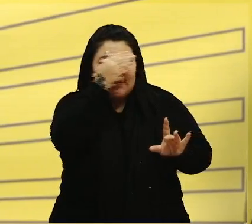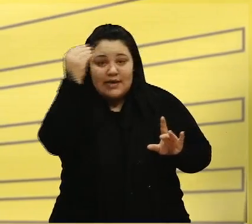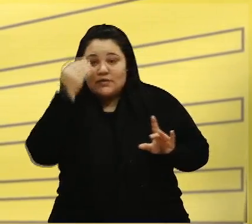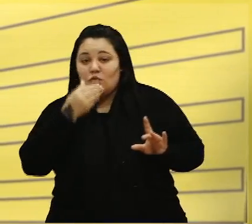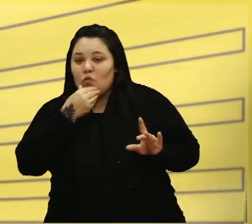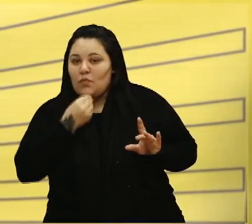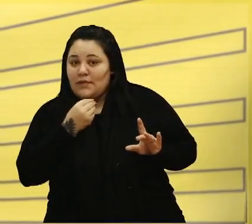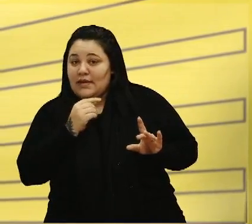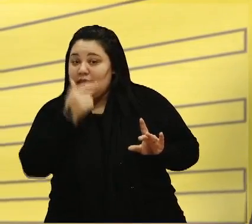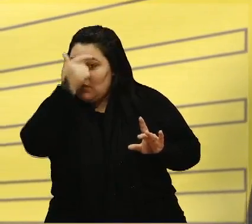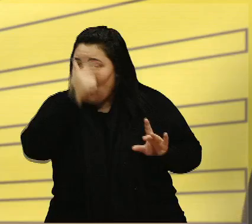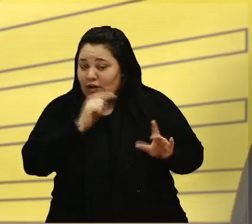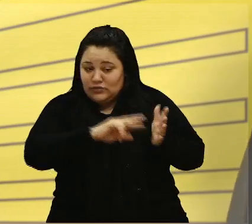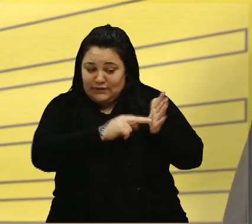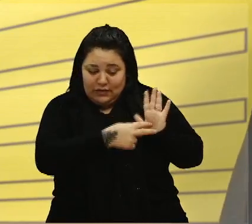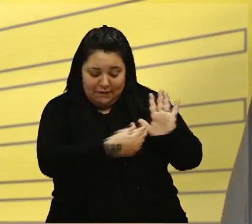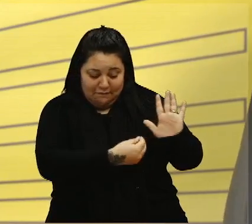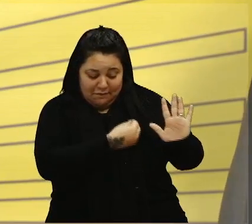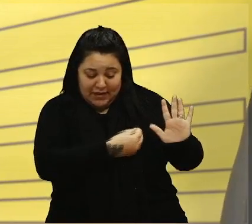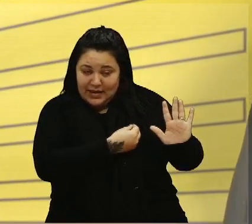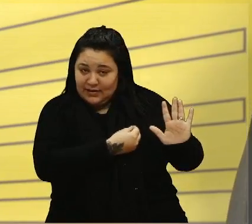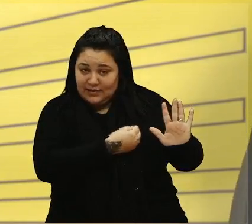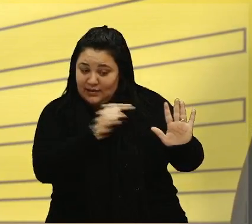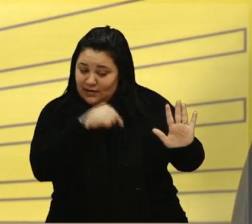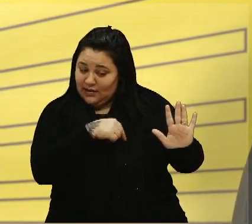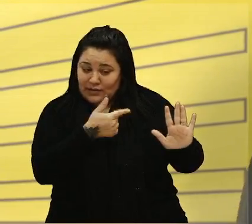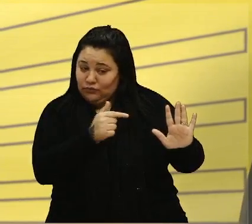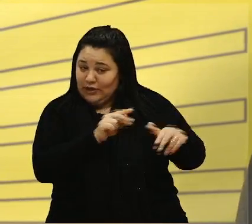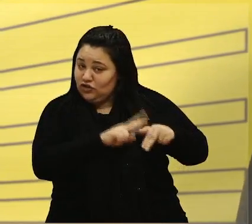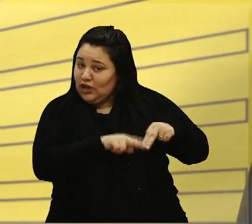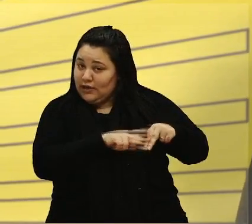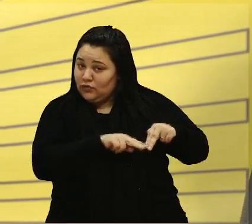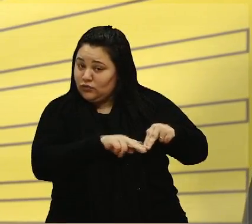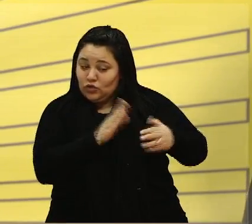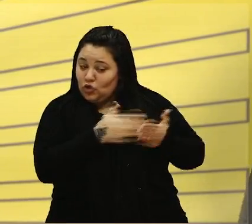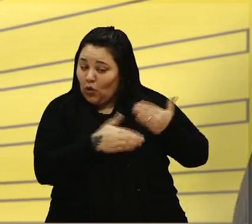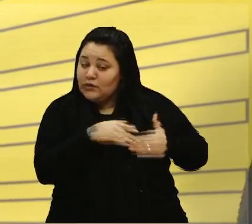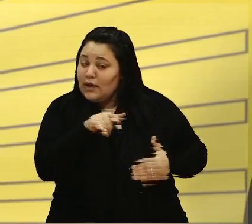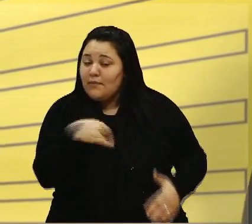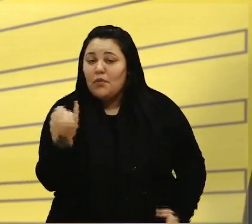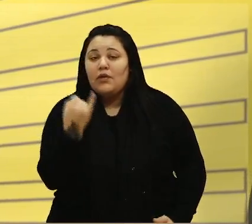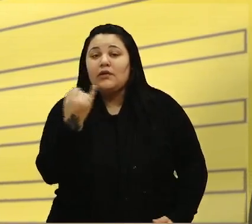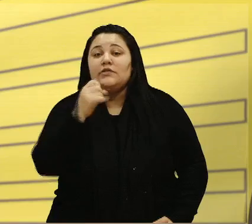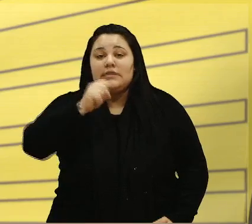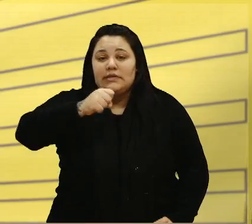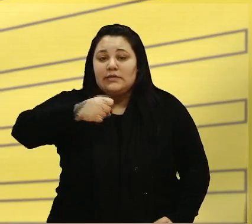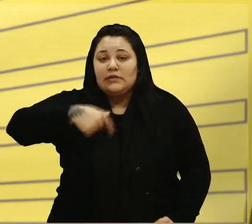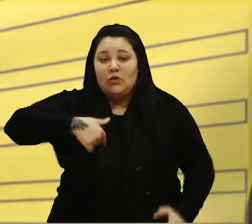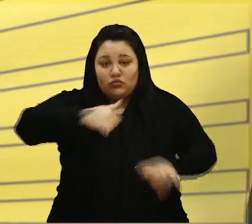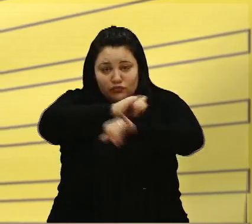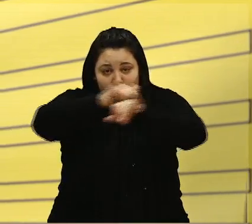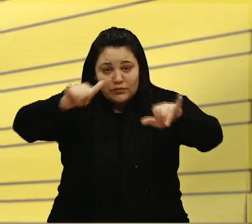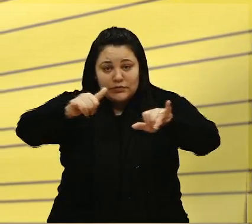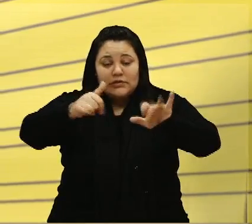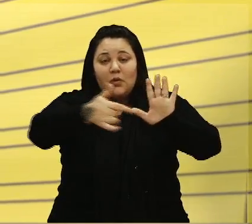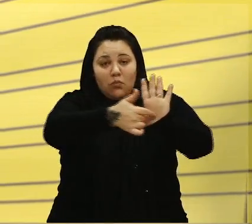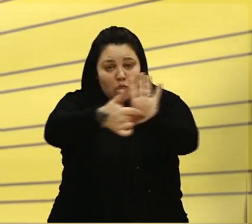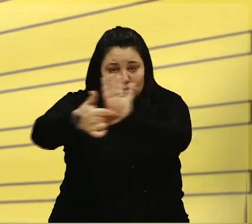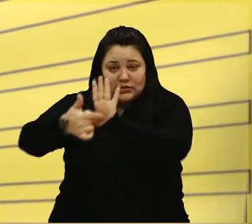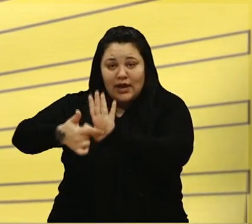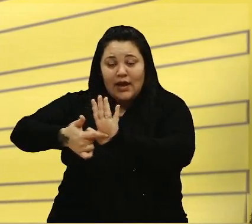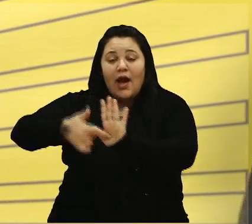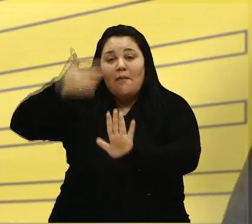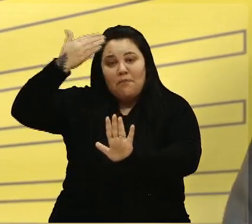vidas humanas. Vidas humanas todas importam. Então, hoje eu trouxe aqui para que o povo saiba que existe